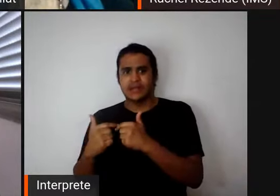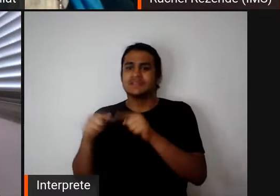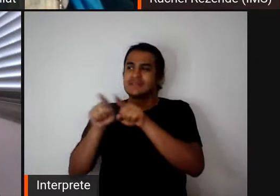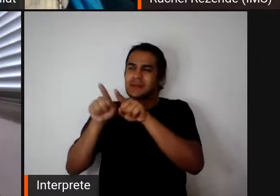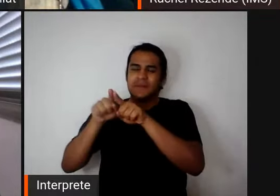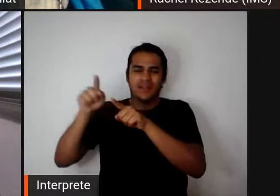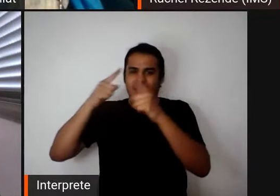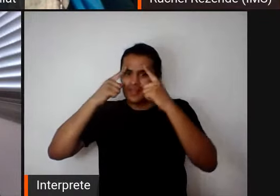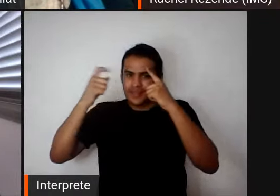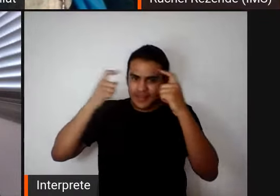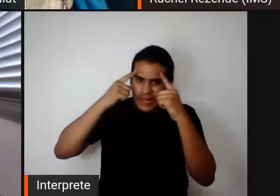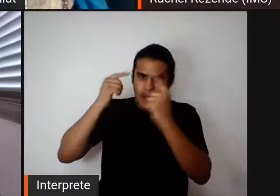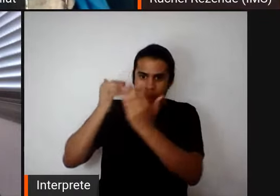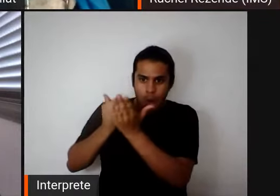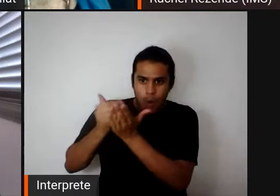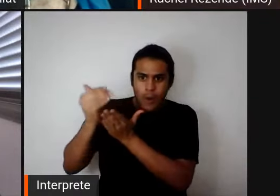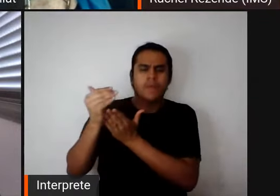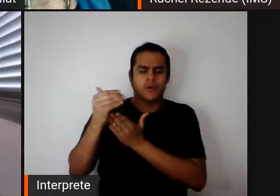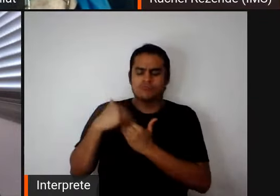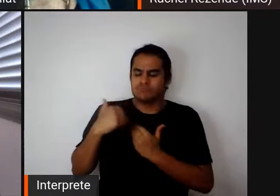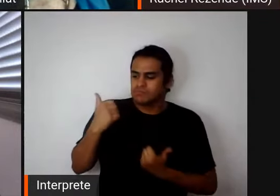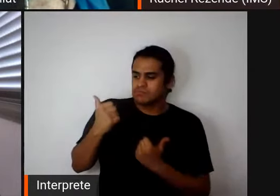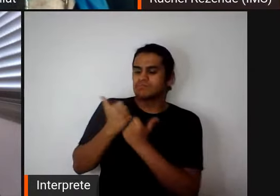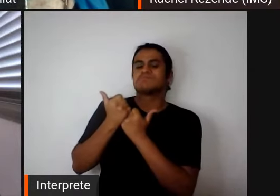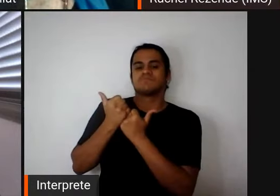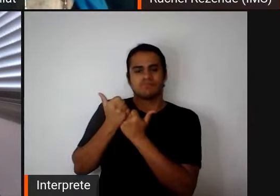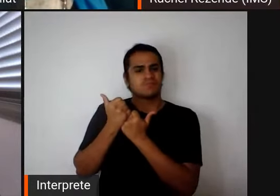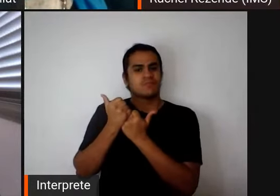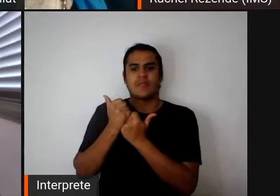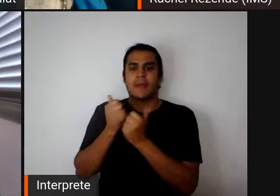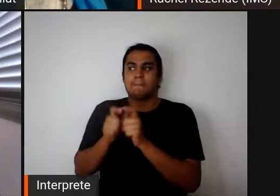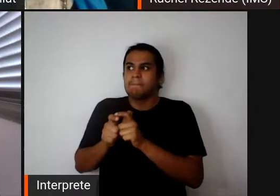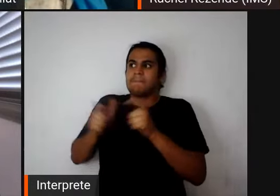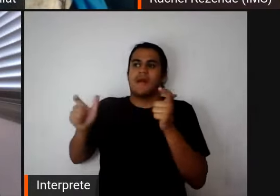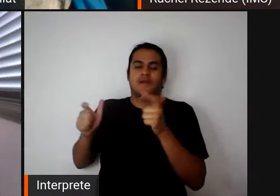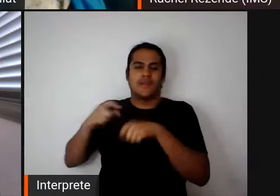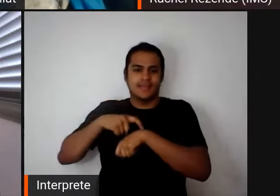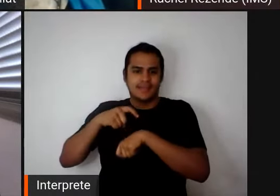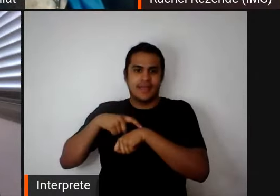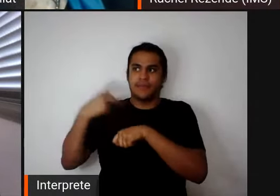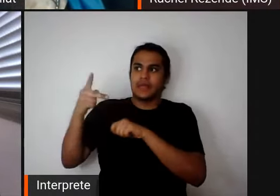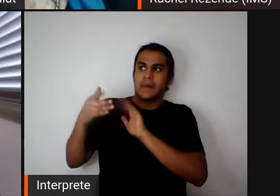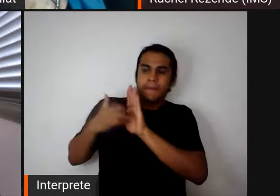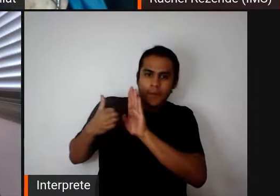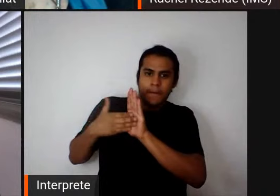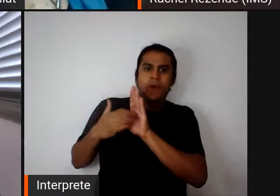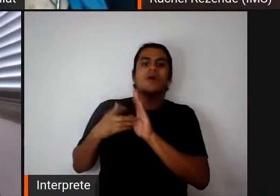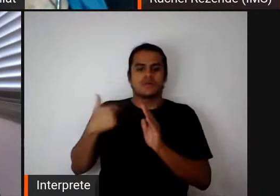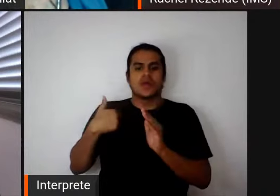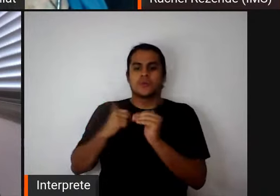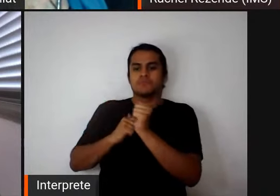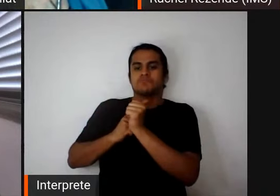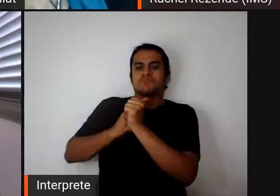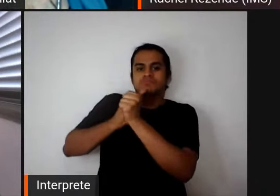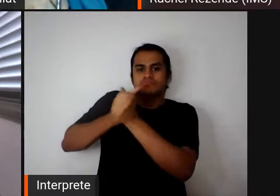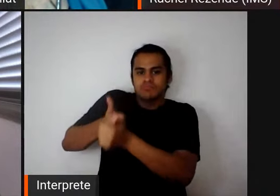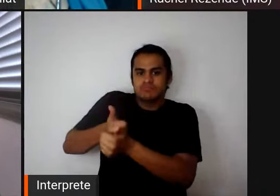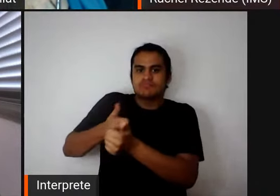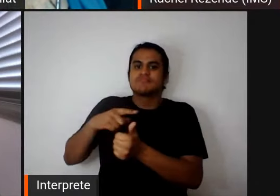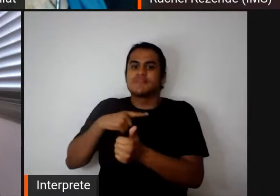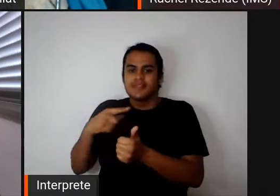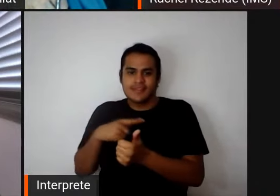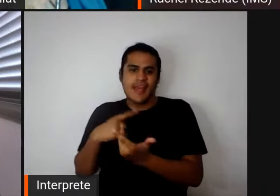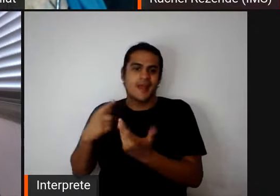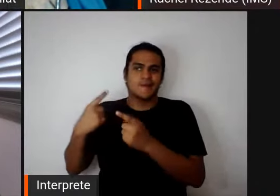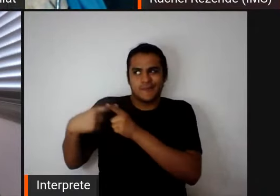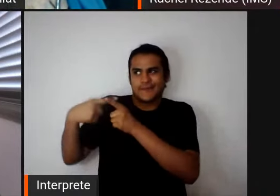Maureen, realizando algumas propostas, mas na maior parte do tempo, eu diria, acompanhando as propostas que a própria Maureen sempre nos colocou e